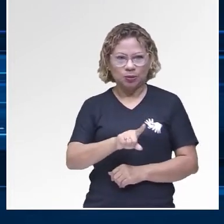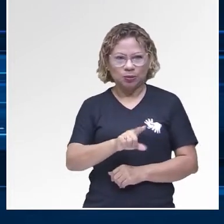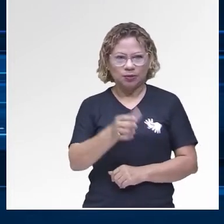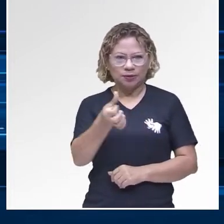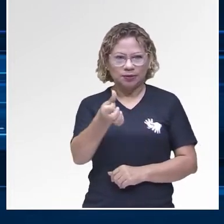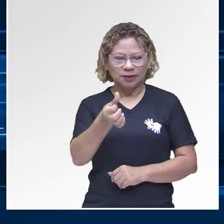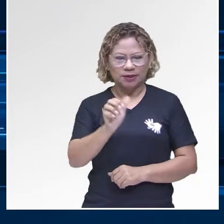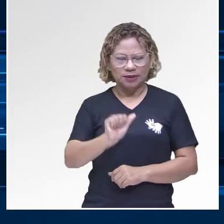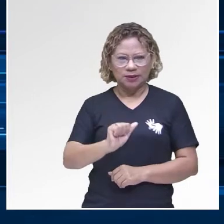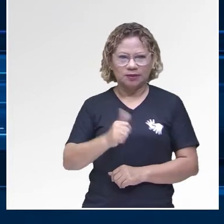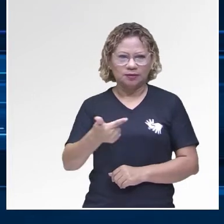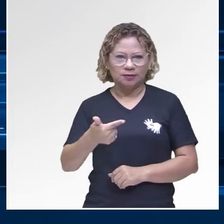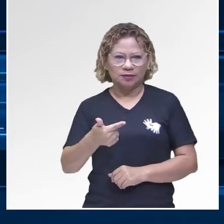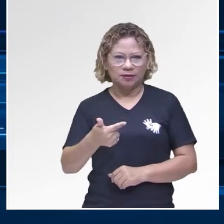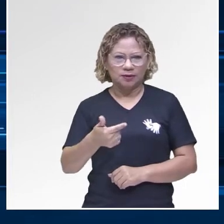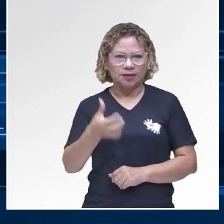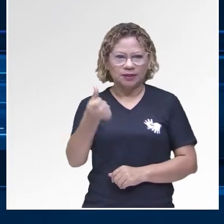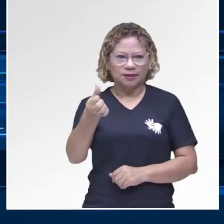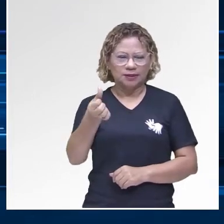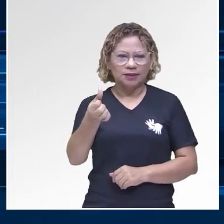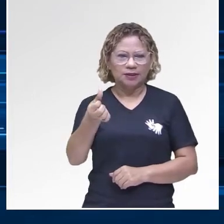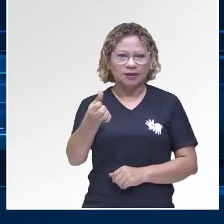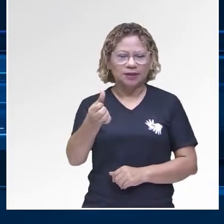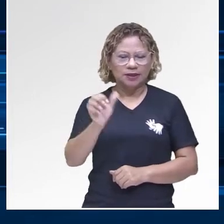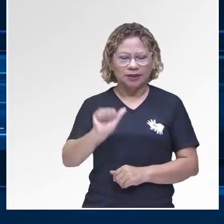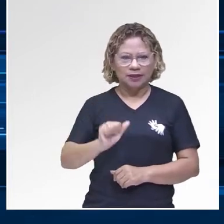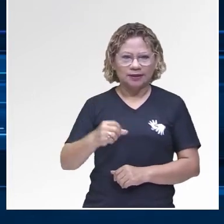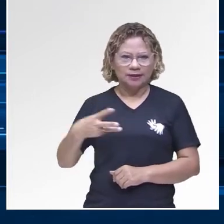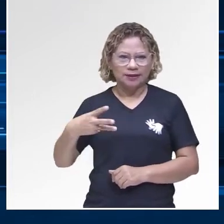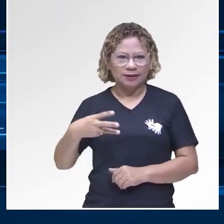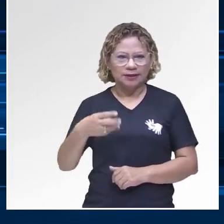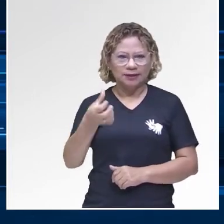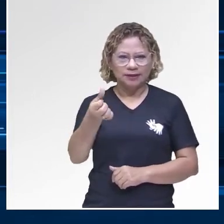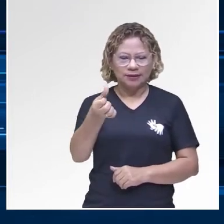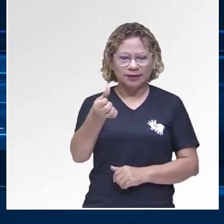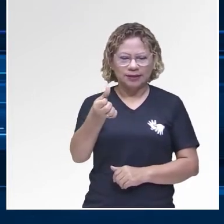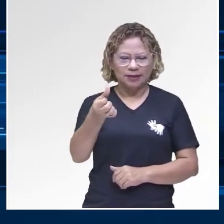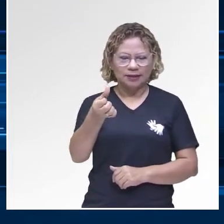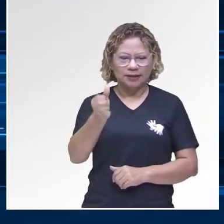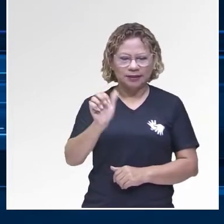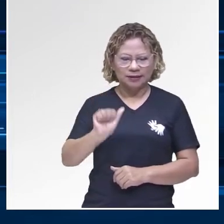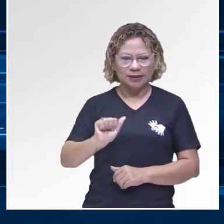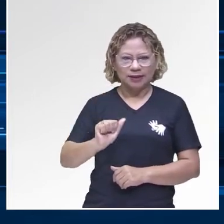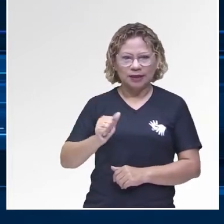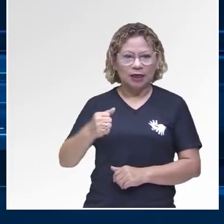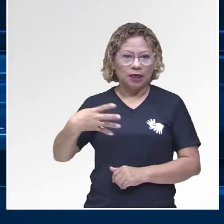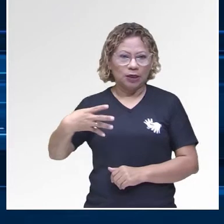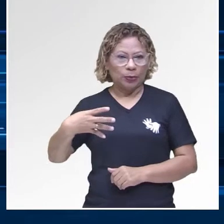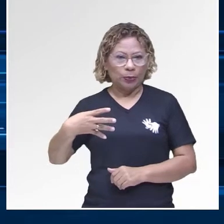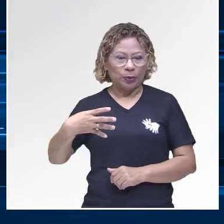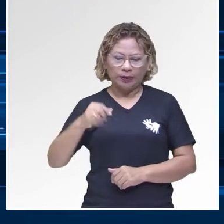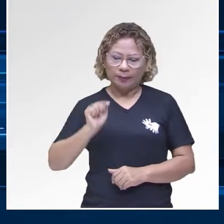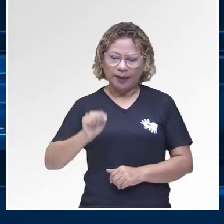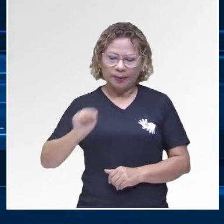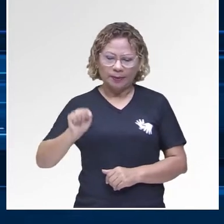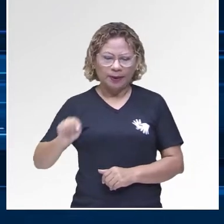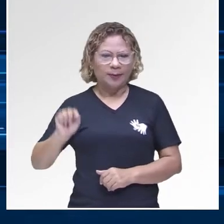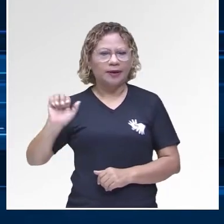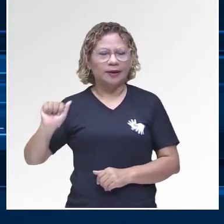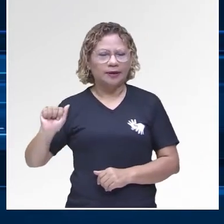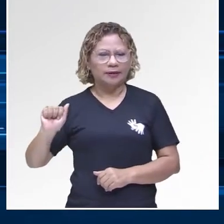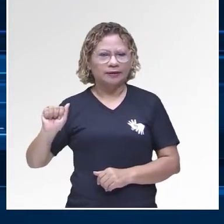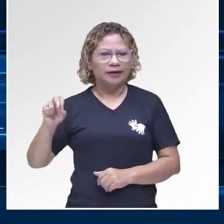embora, né, até o AN. Se eu pegar A2 menos A1, ó,